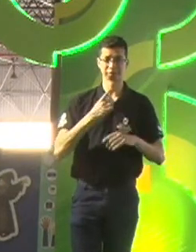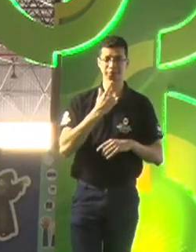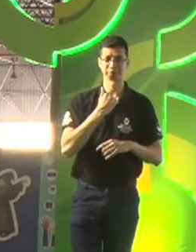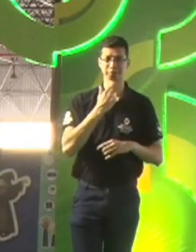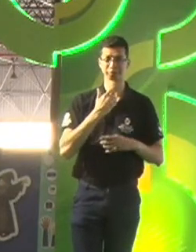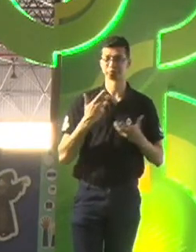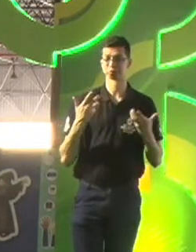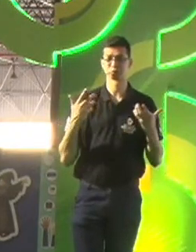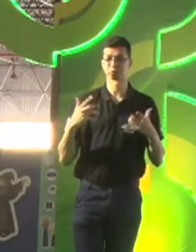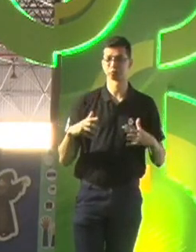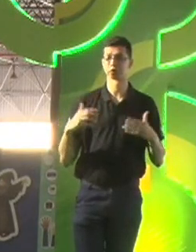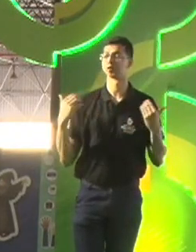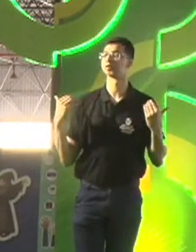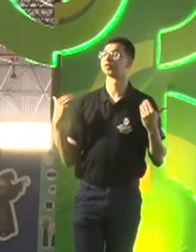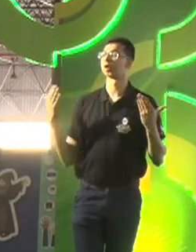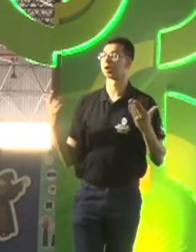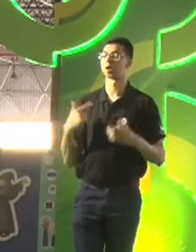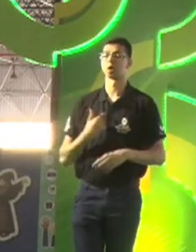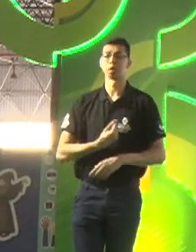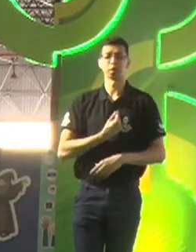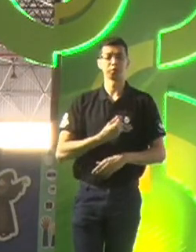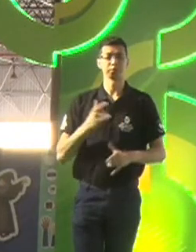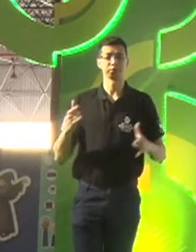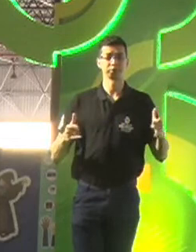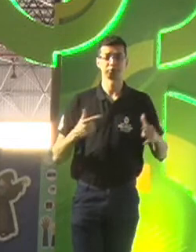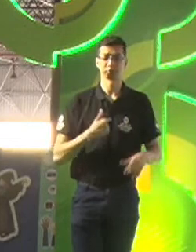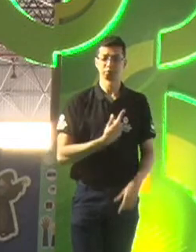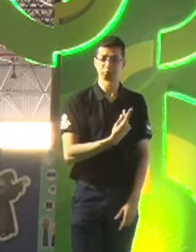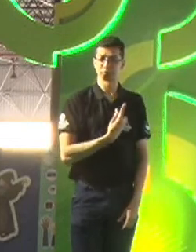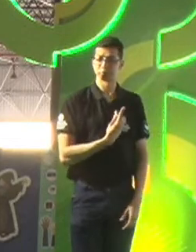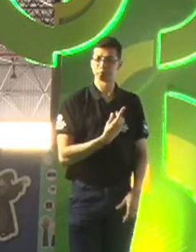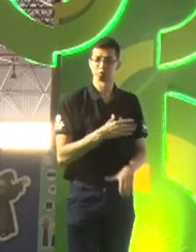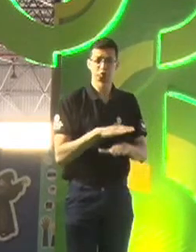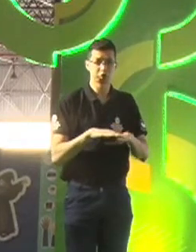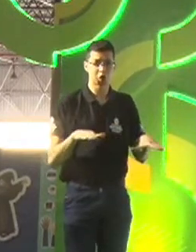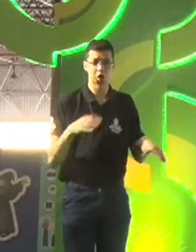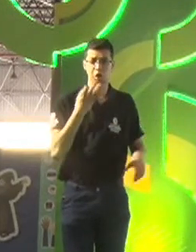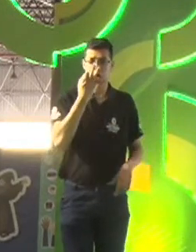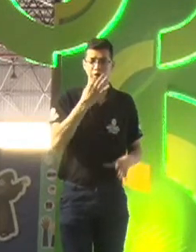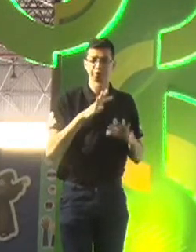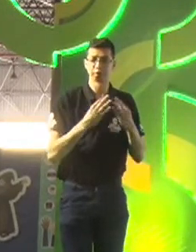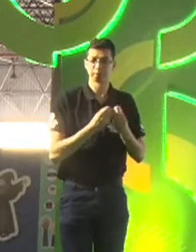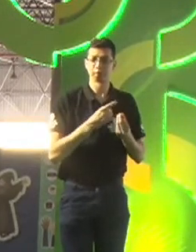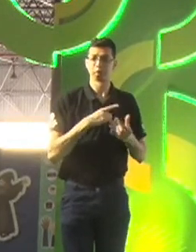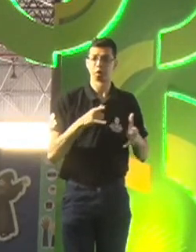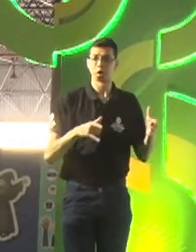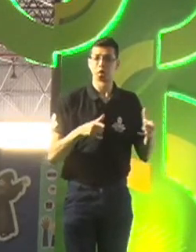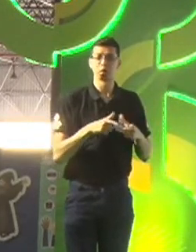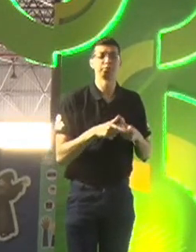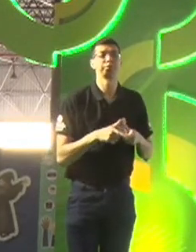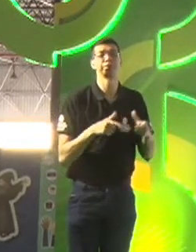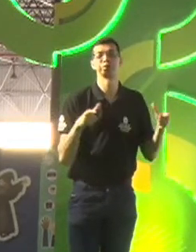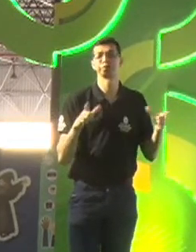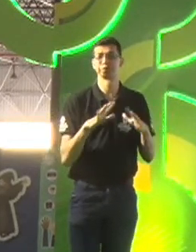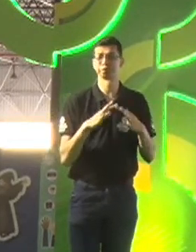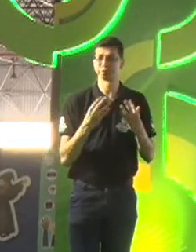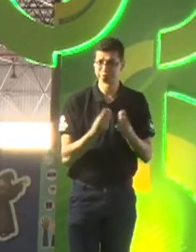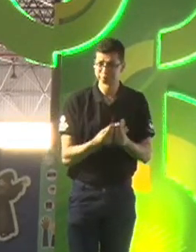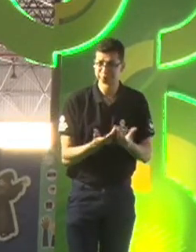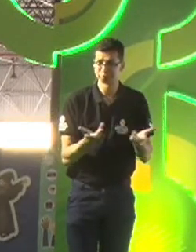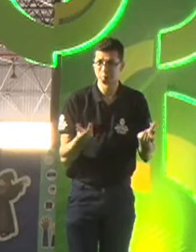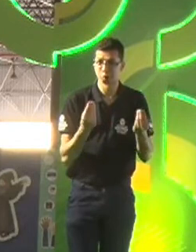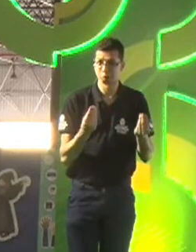um mundo exterior vai viver eu o meu robô e vamos construir uma linda família de outros robôs que vida feliz